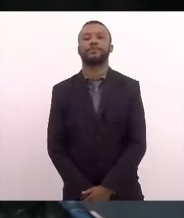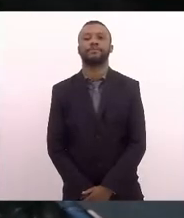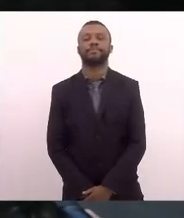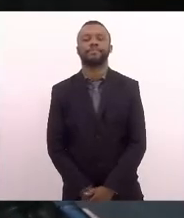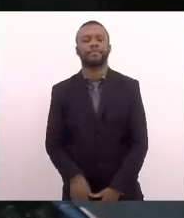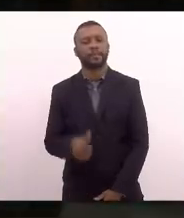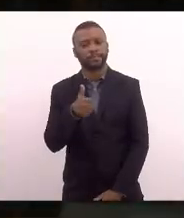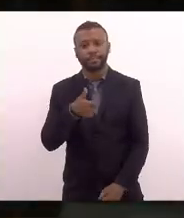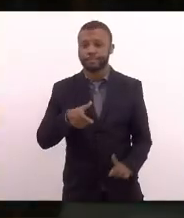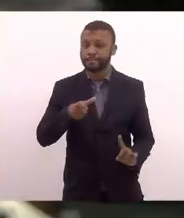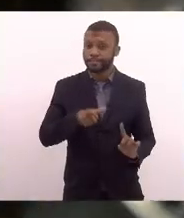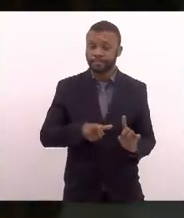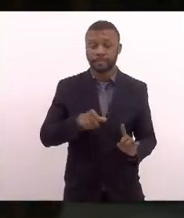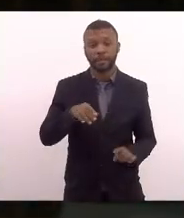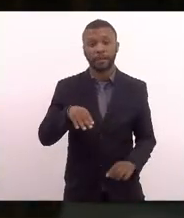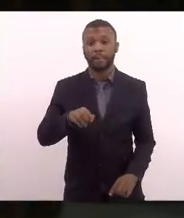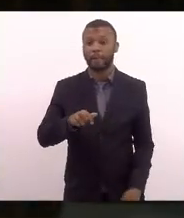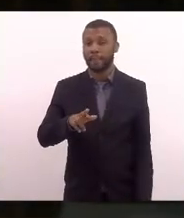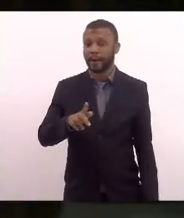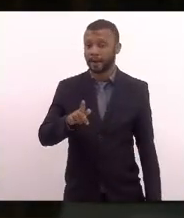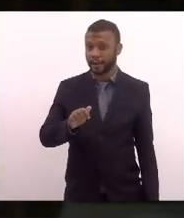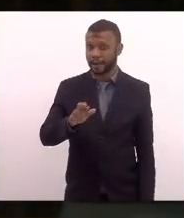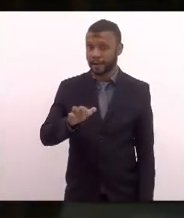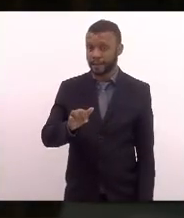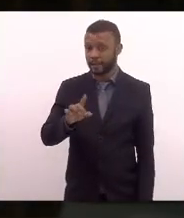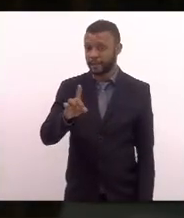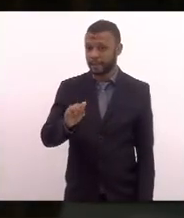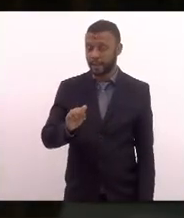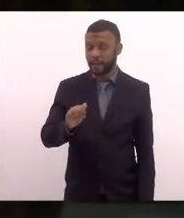Senhora Margarida Rocha Bernardes.